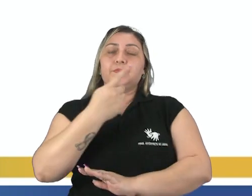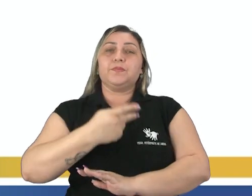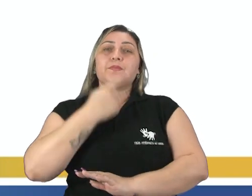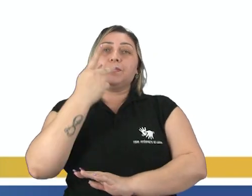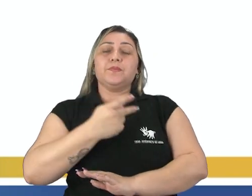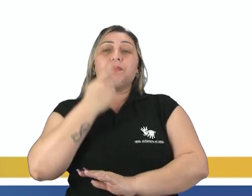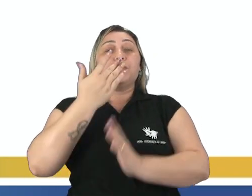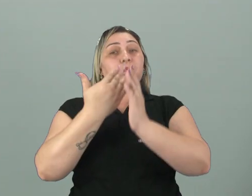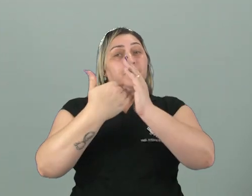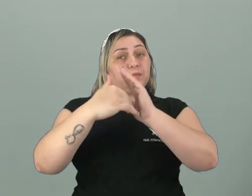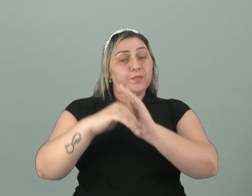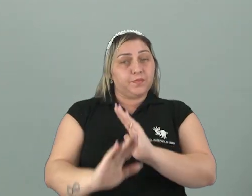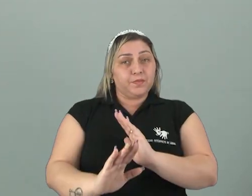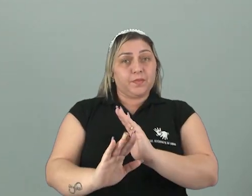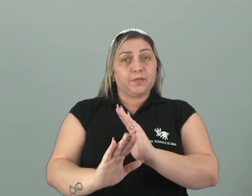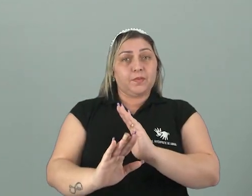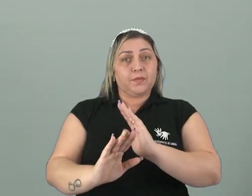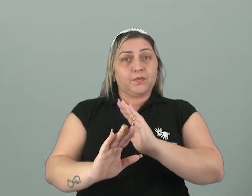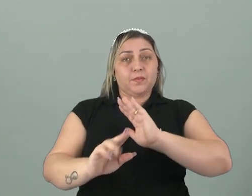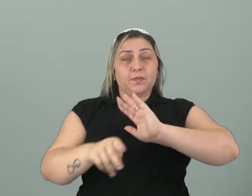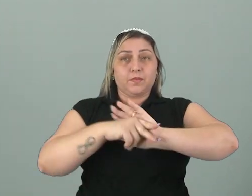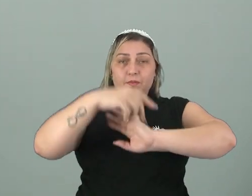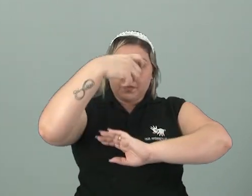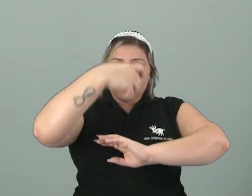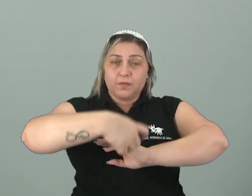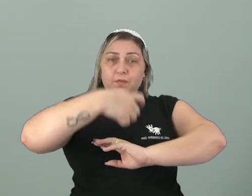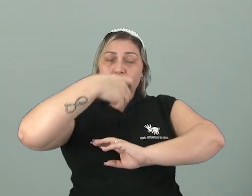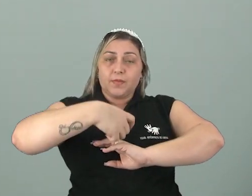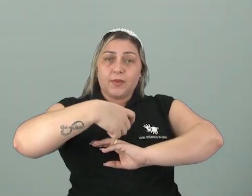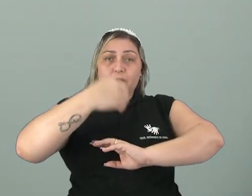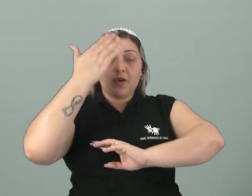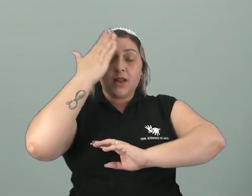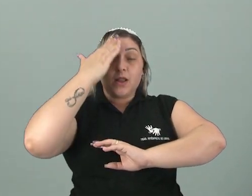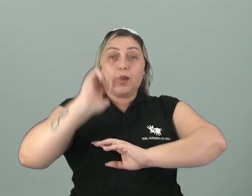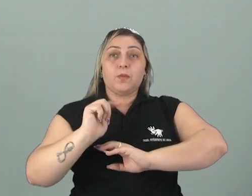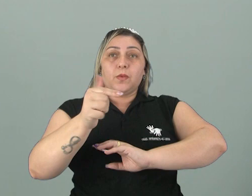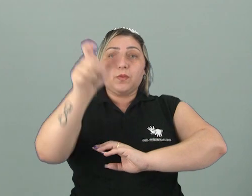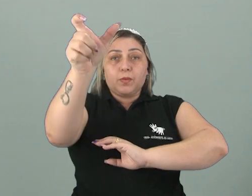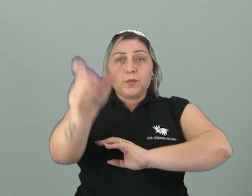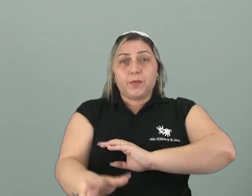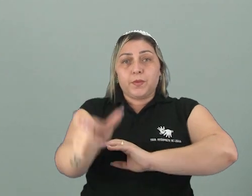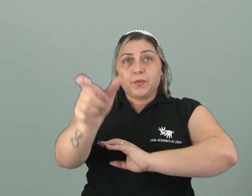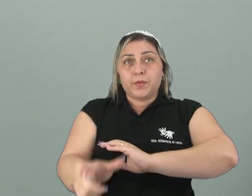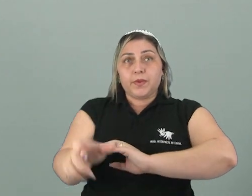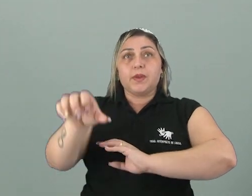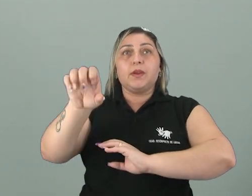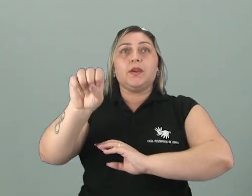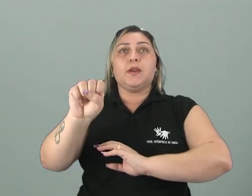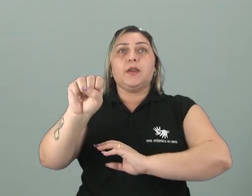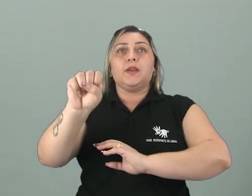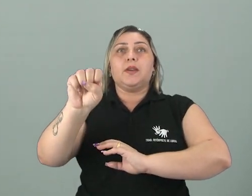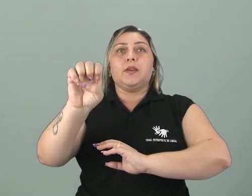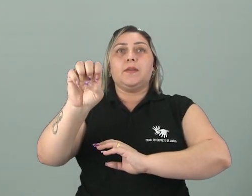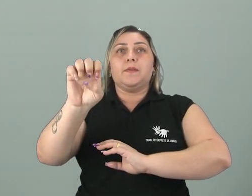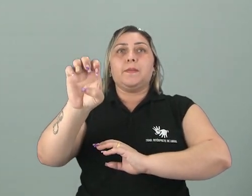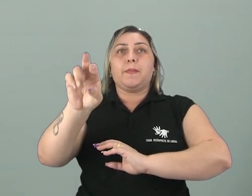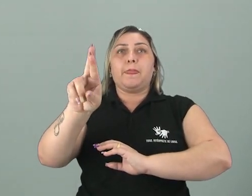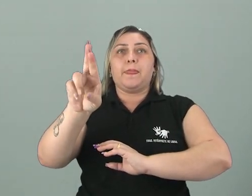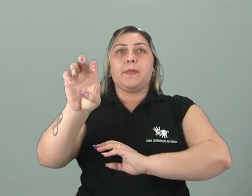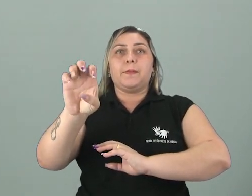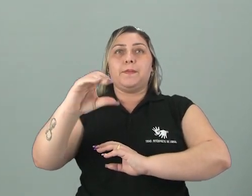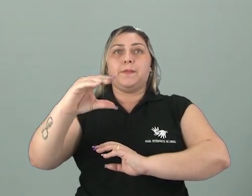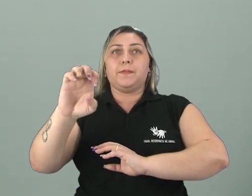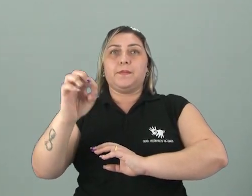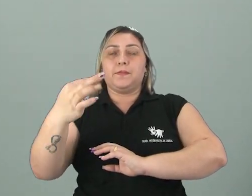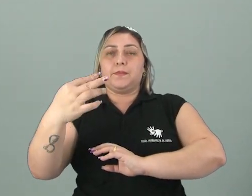falando de uma mensagem que saiu de um emissor e que foi compreendido pelo receptor. Então, vocês observem